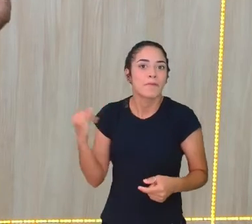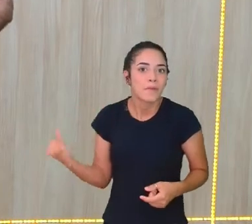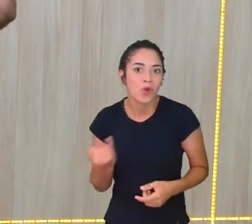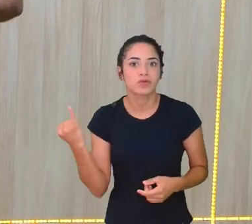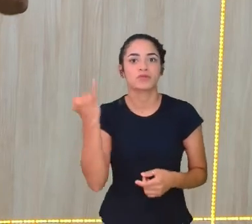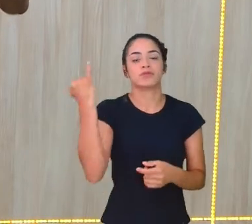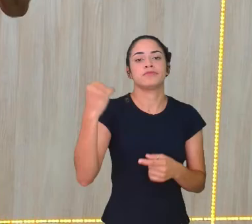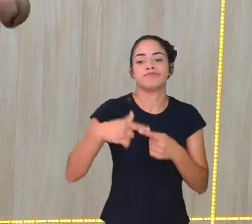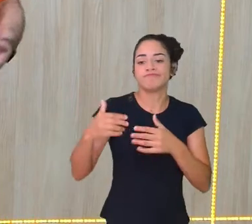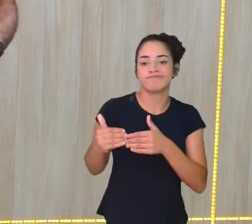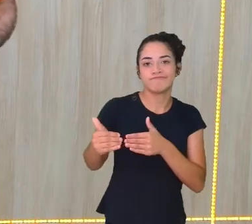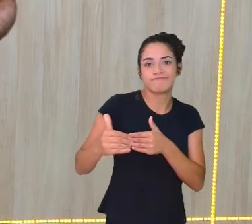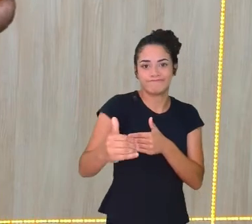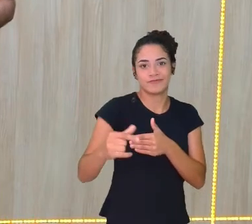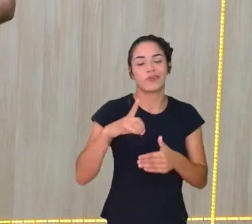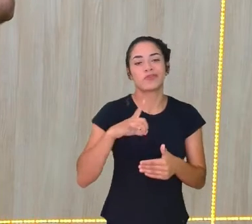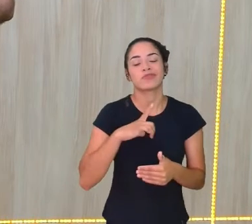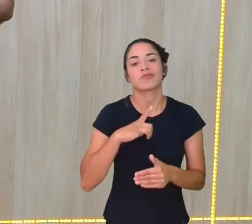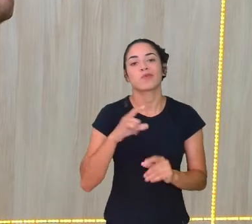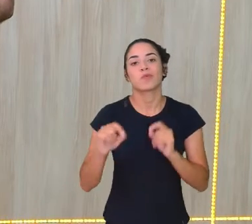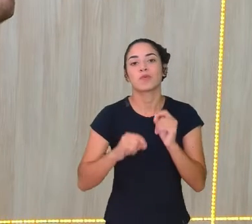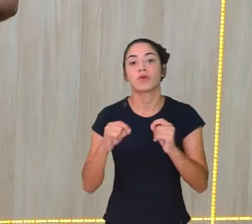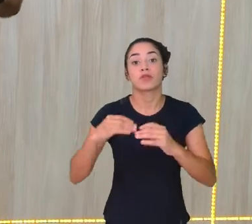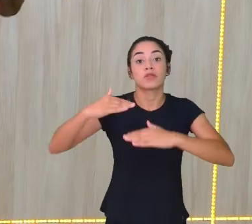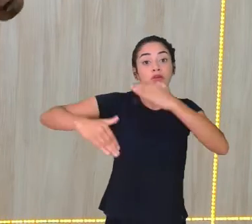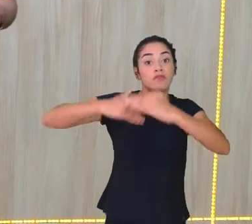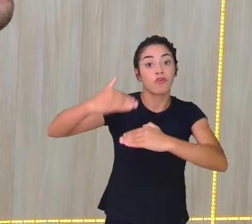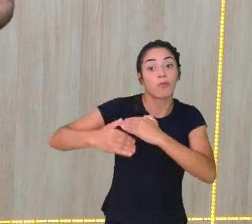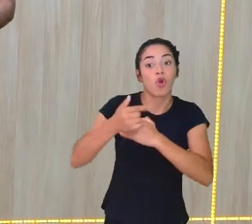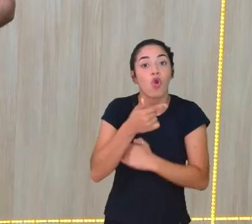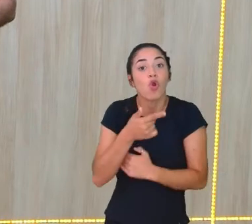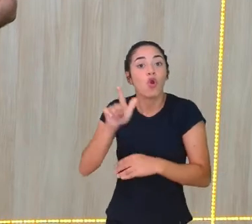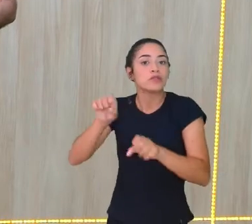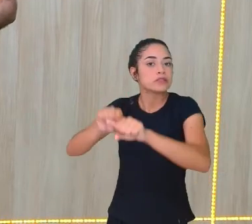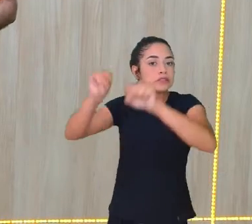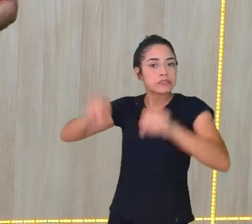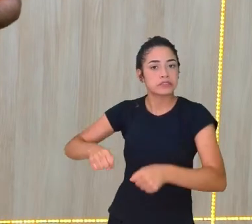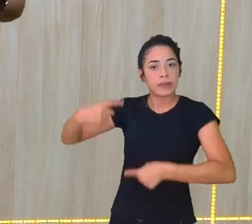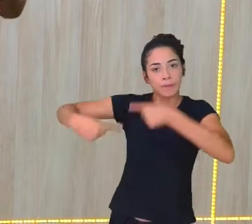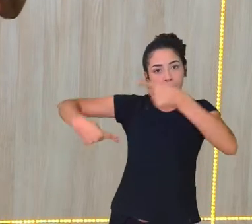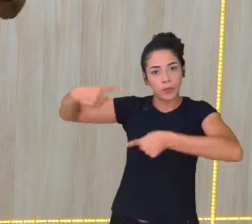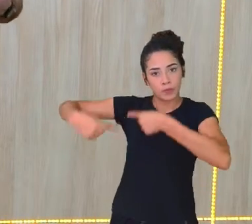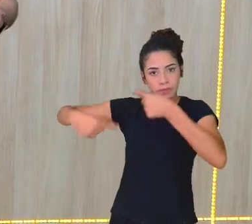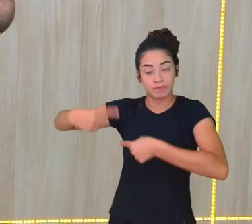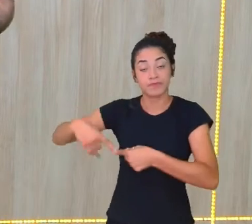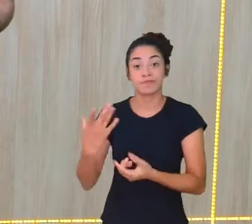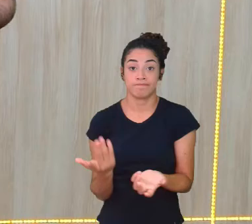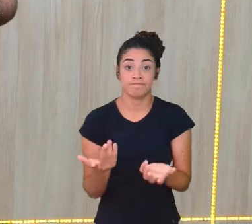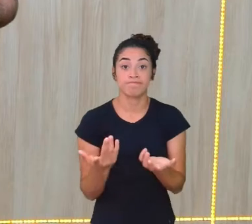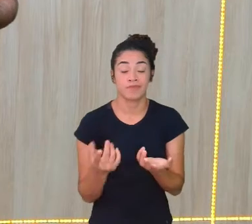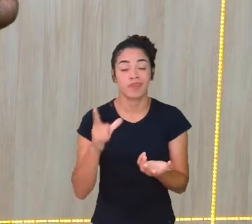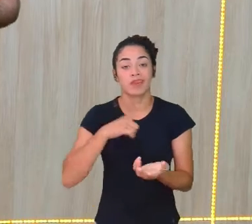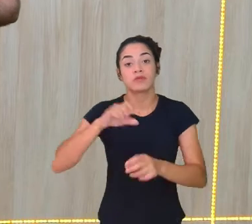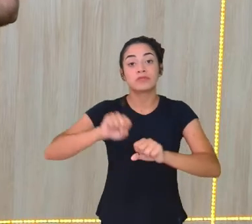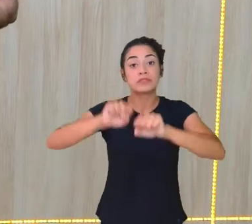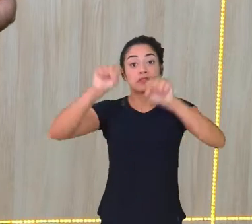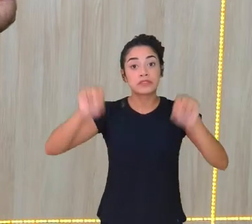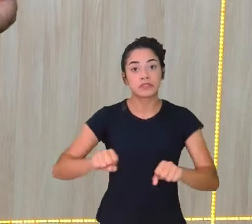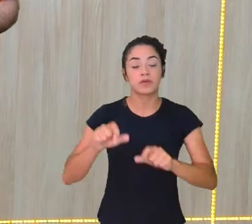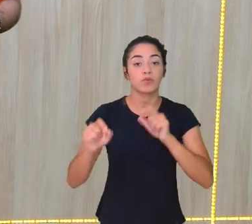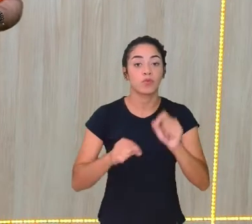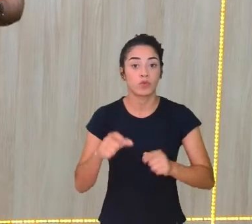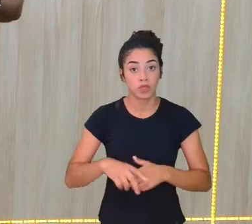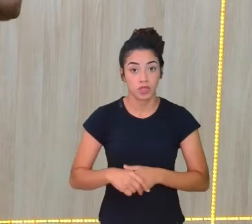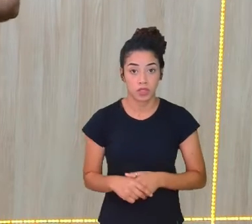de Atenas que nós temos o desenvolvimento de um outro sistema político, que inclusive é o sistema que move,